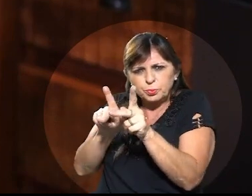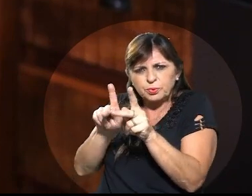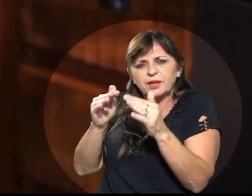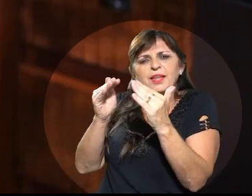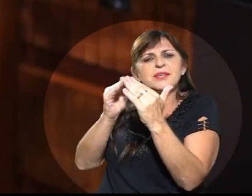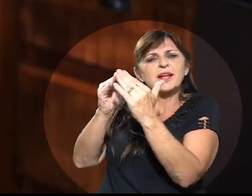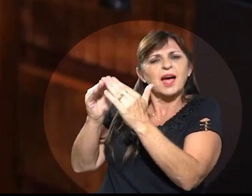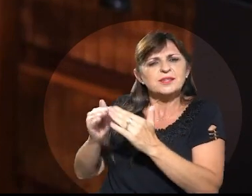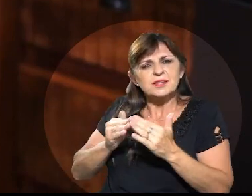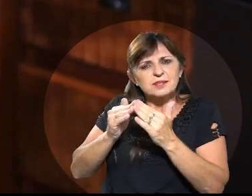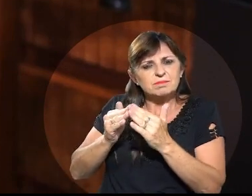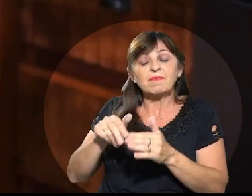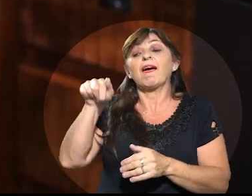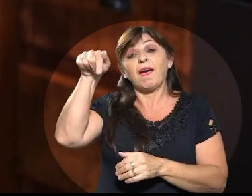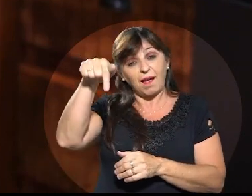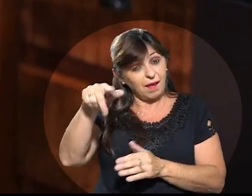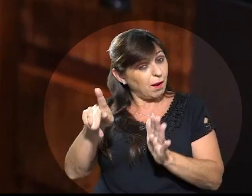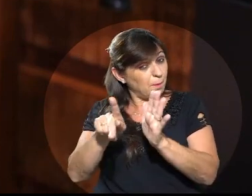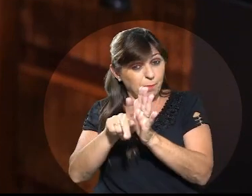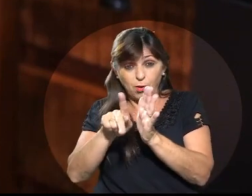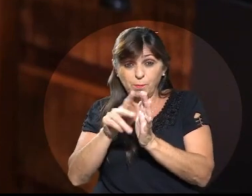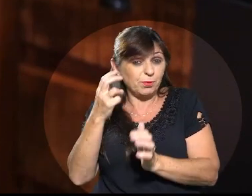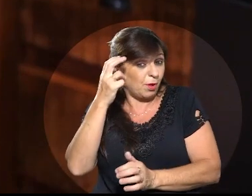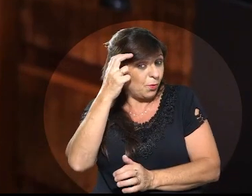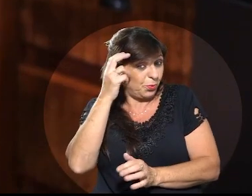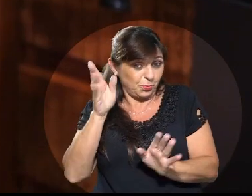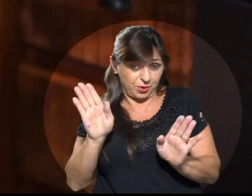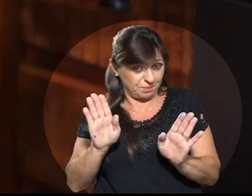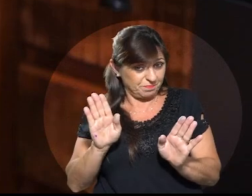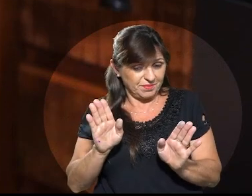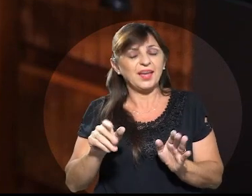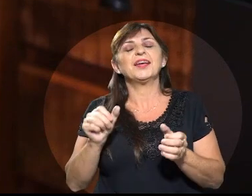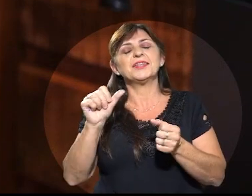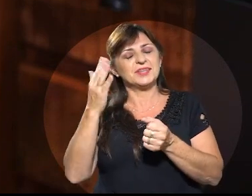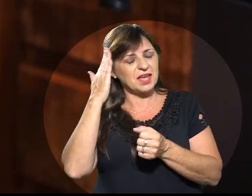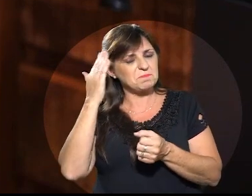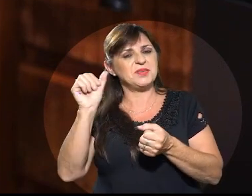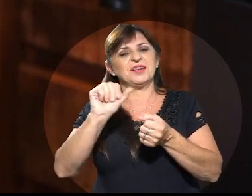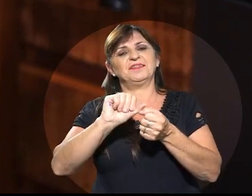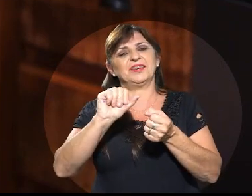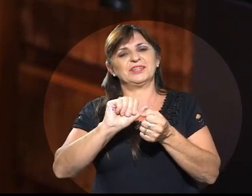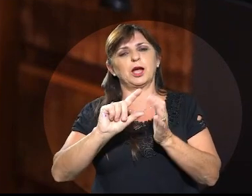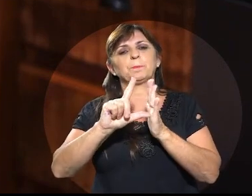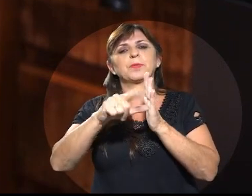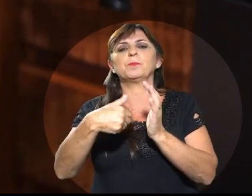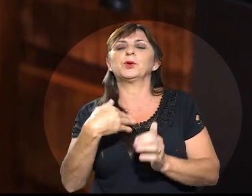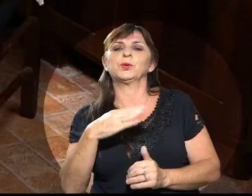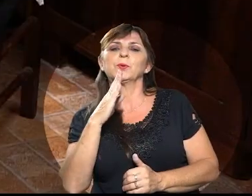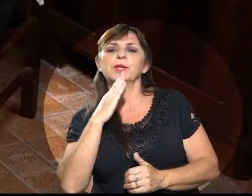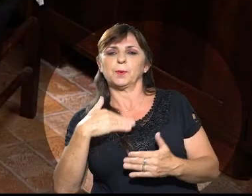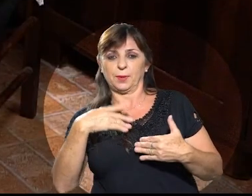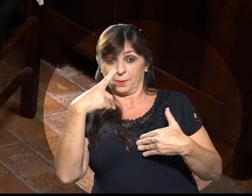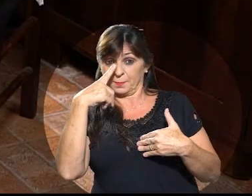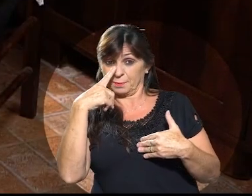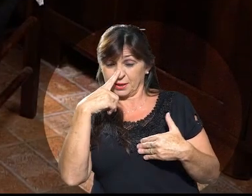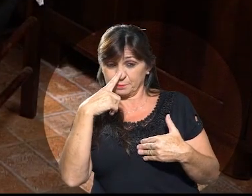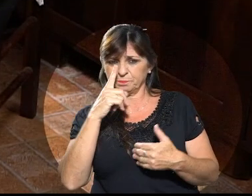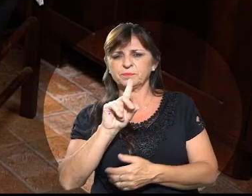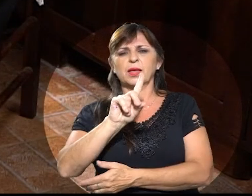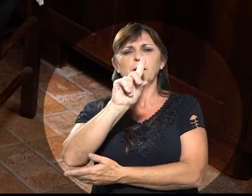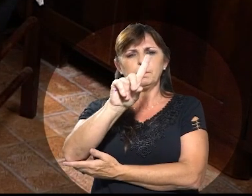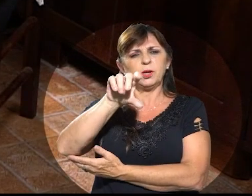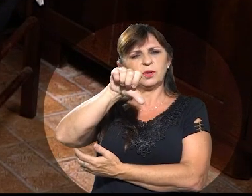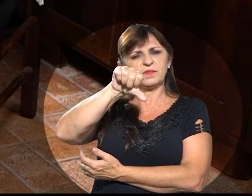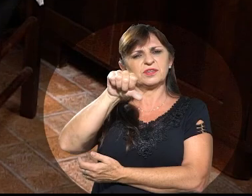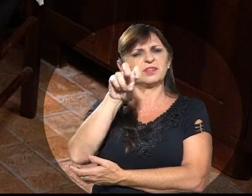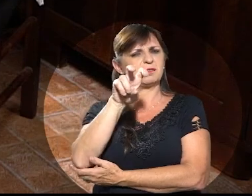sabia fazer, né? Comercializar, né? E aí depois ele conheceu minha mãe, casaram em 1958, e ele veio